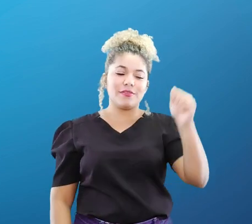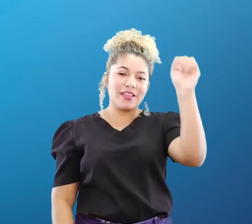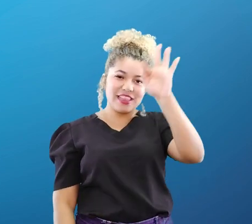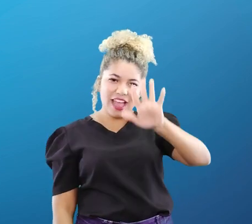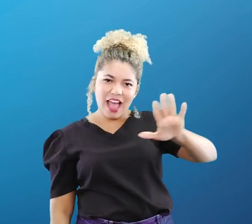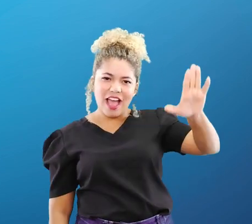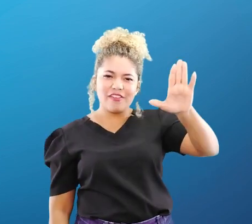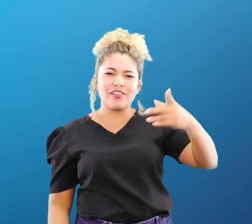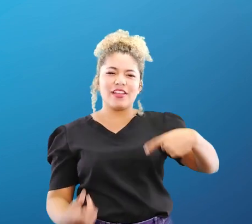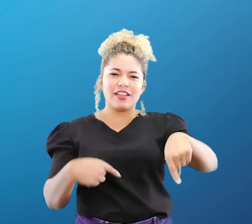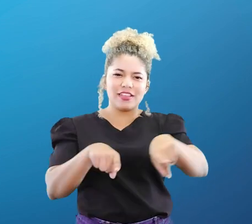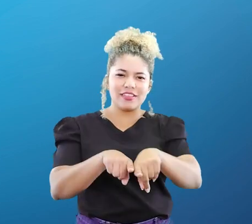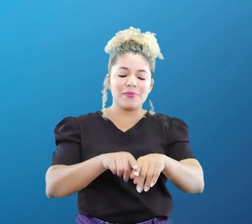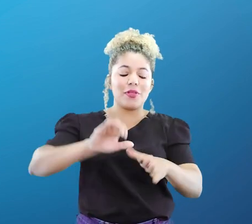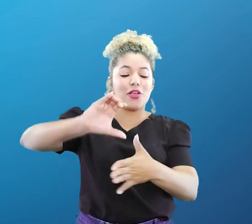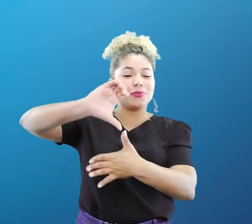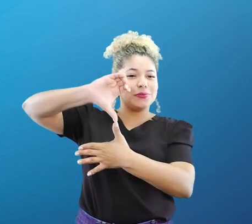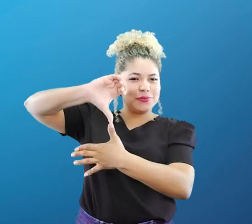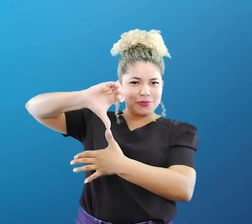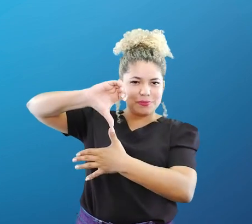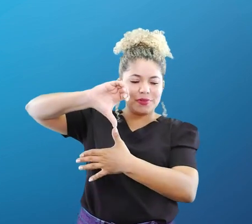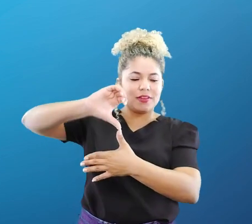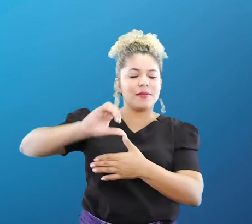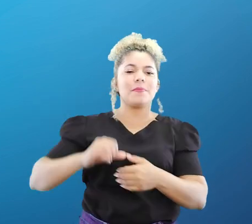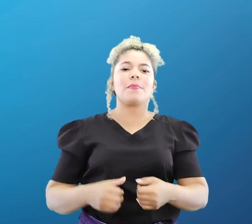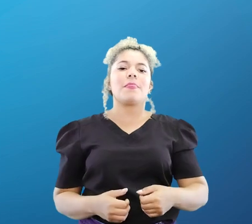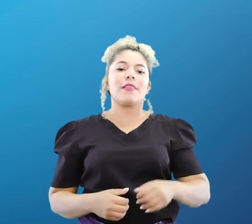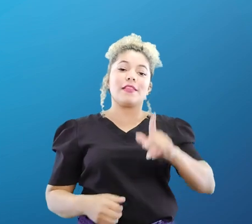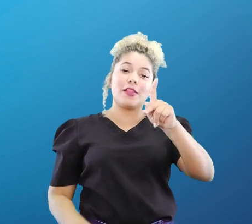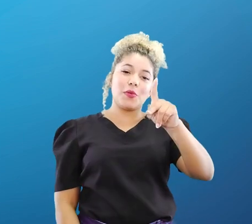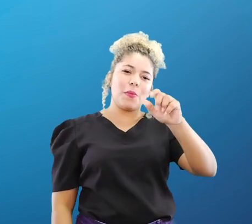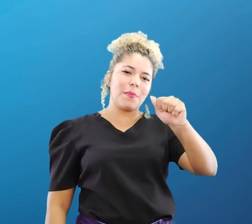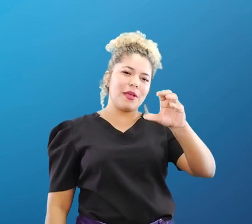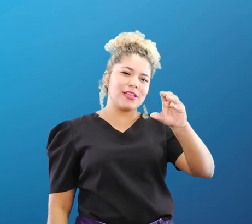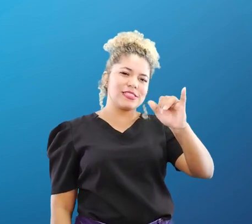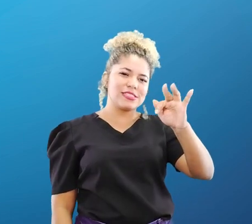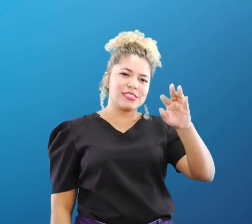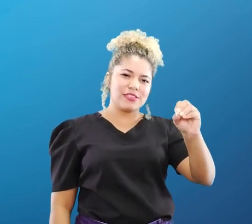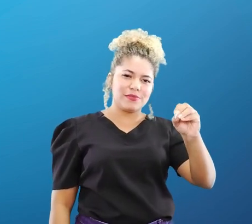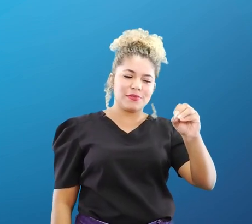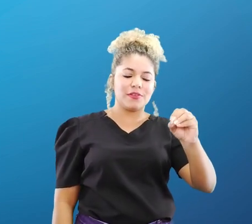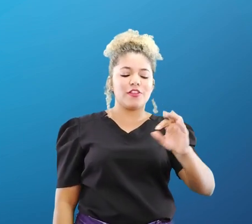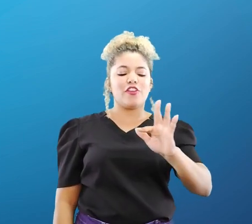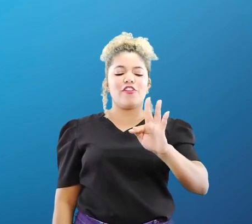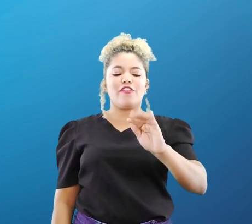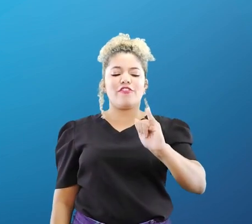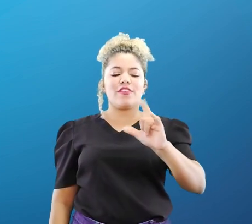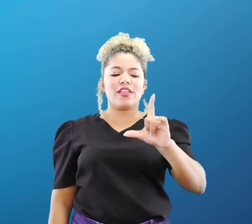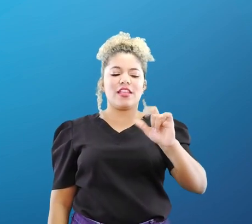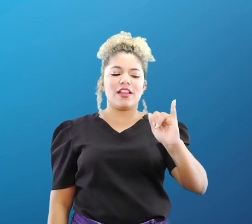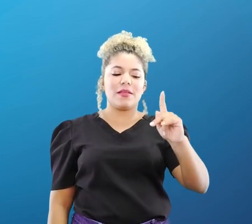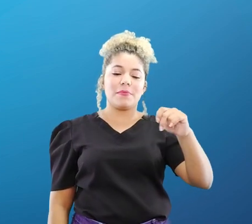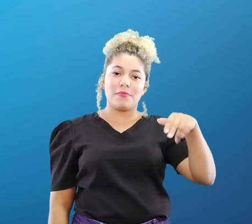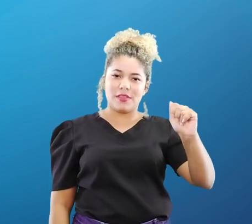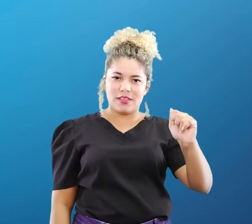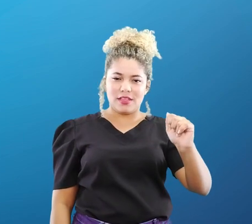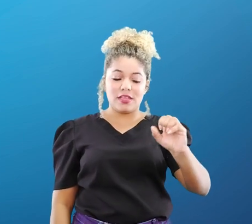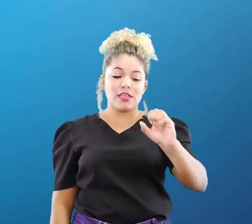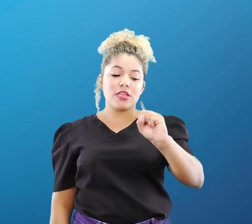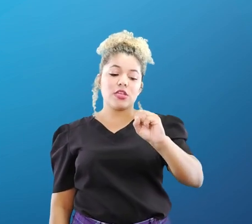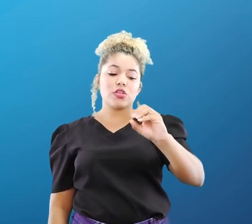africana, Sul-Americana, placa do Pacífico, placa filipina e placa somaliana.